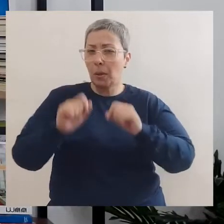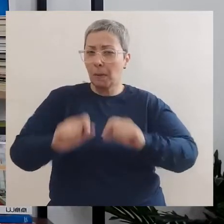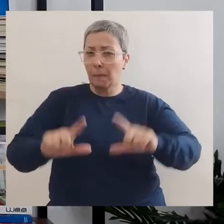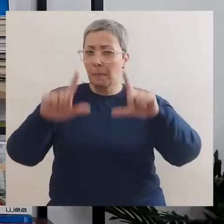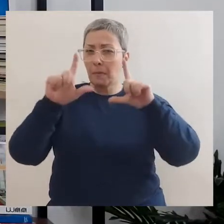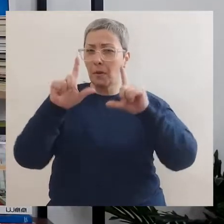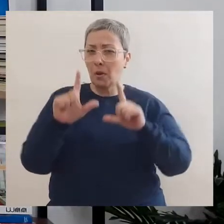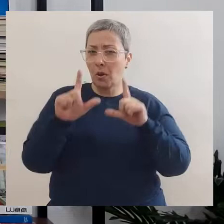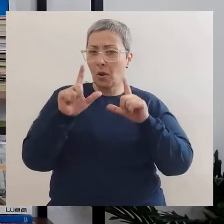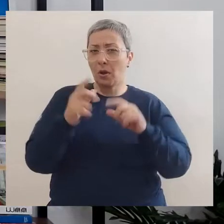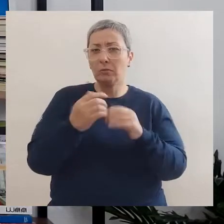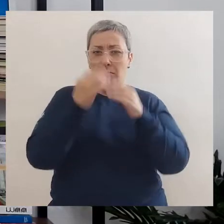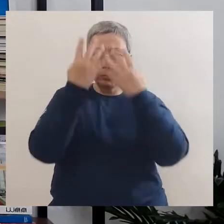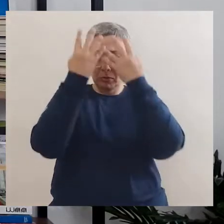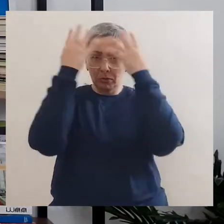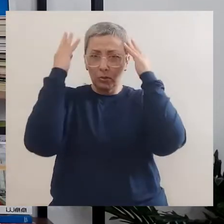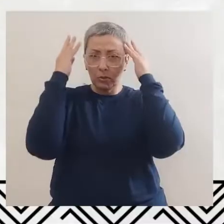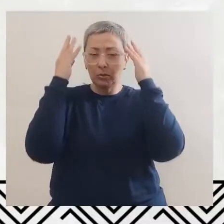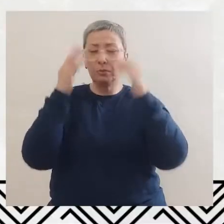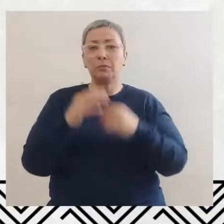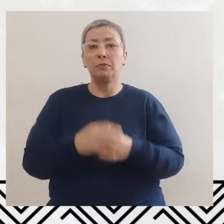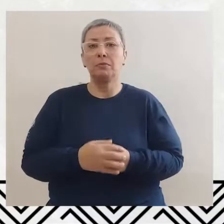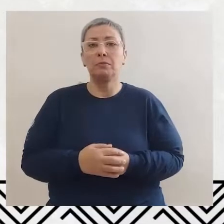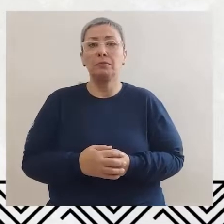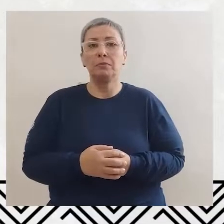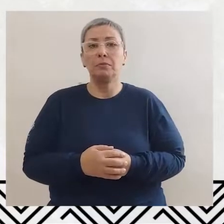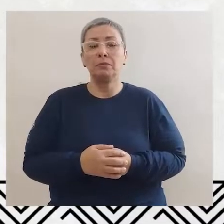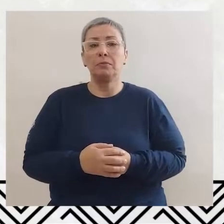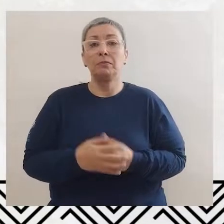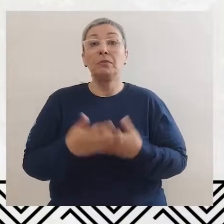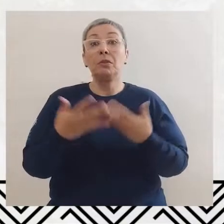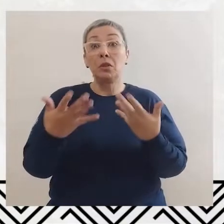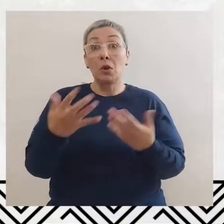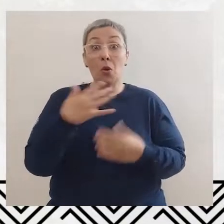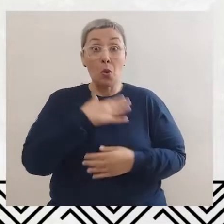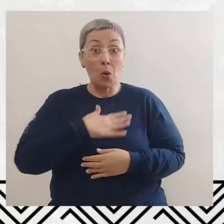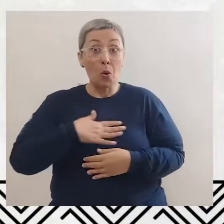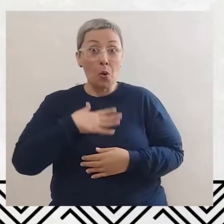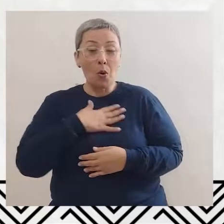algumas imagens do grafismo indígena. Olha só.